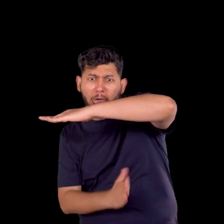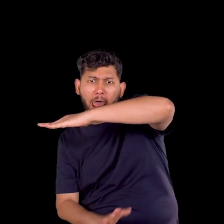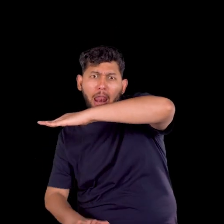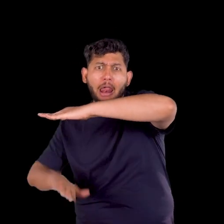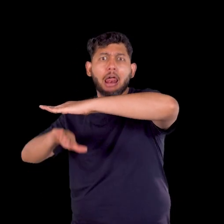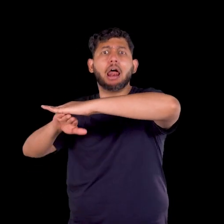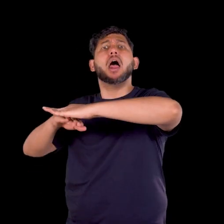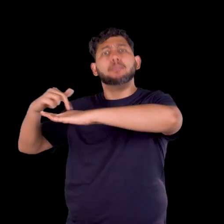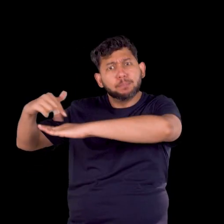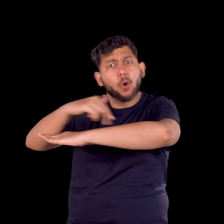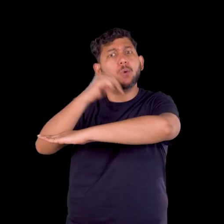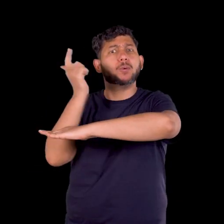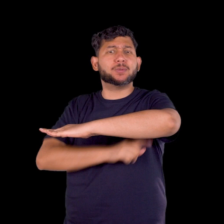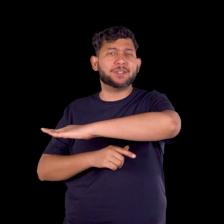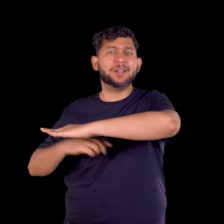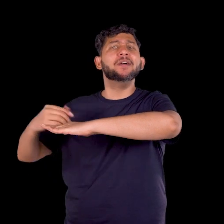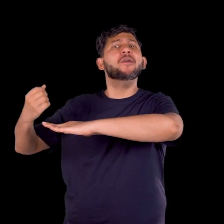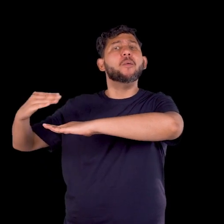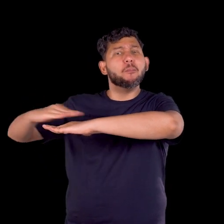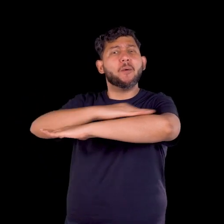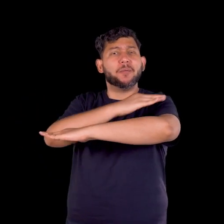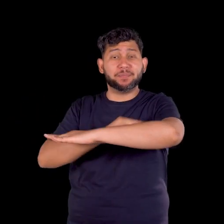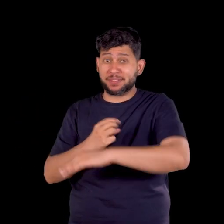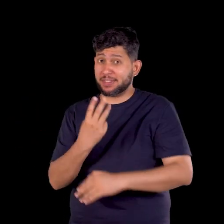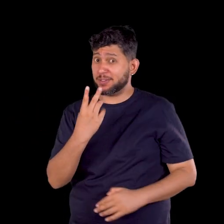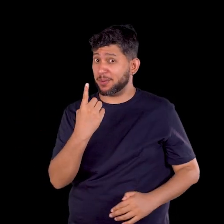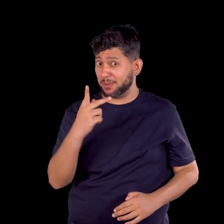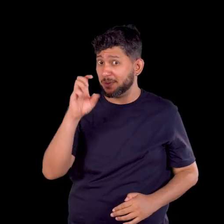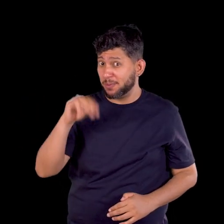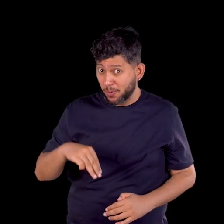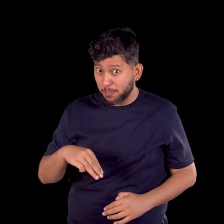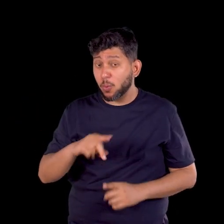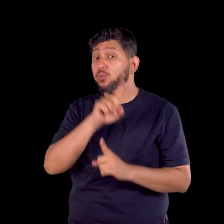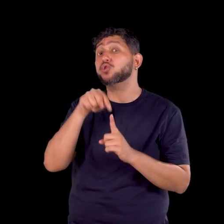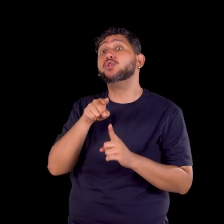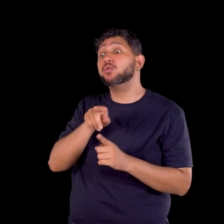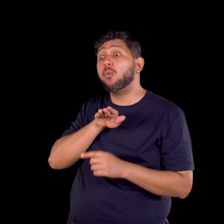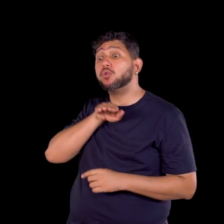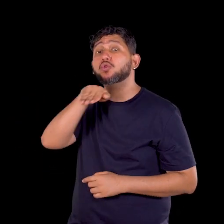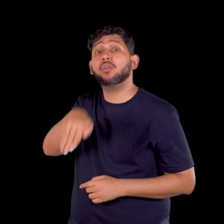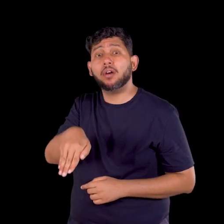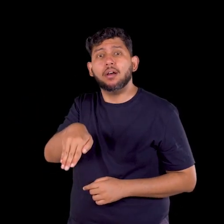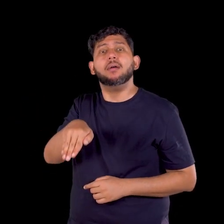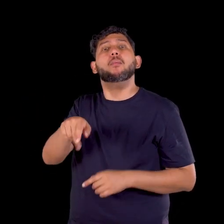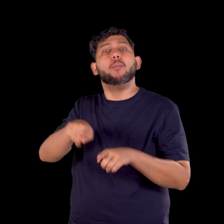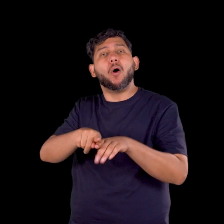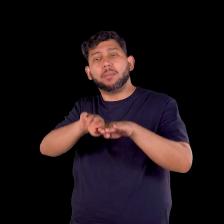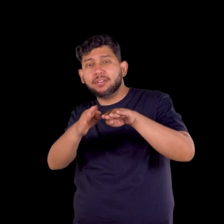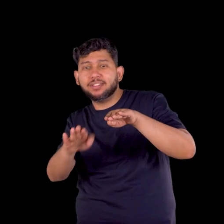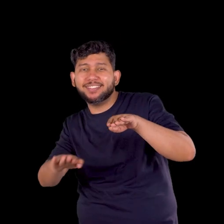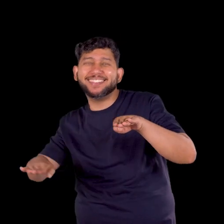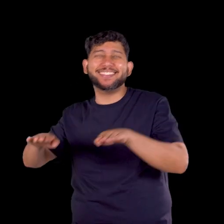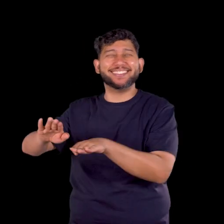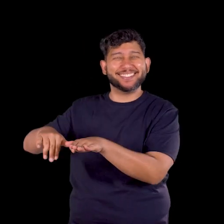Seu traçado de 31 quilômetros tinha como ponto inicial a raiz da serra e como destino o trecho da Serra da